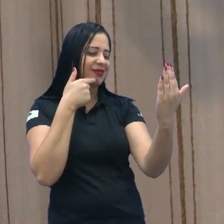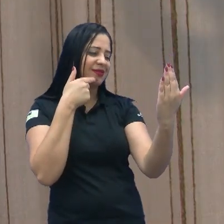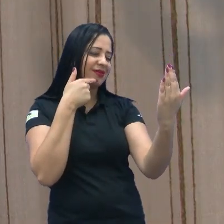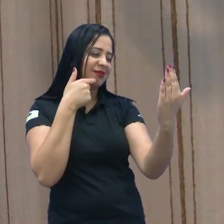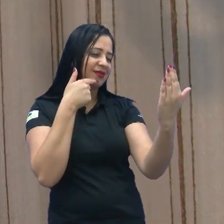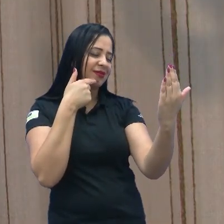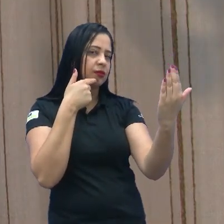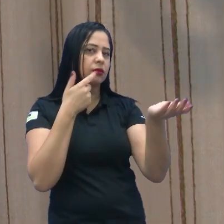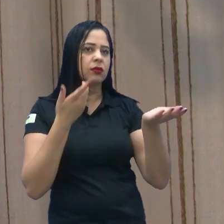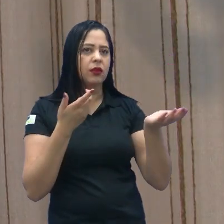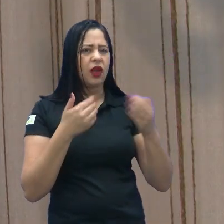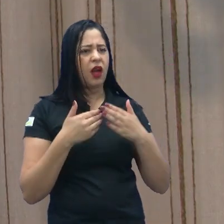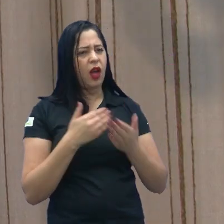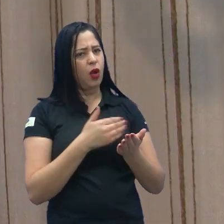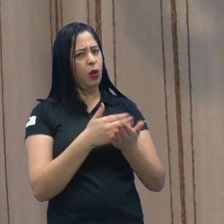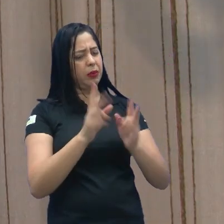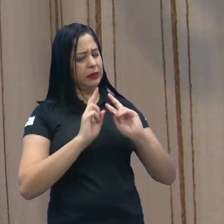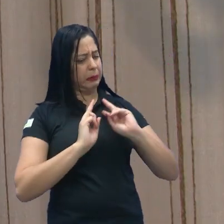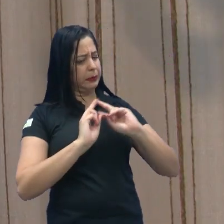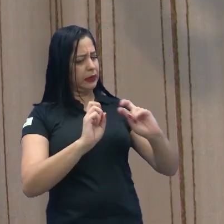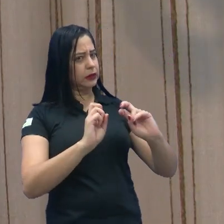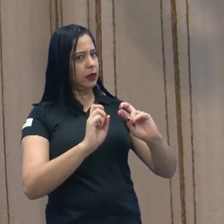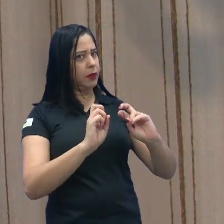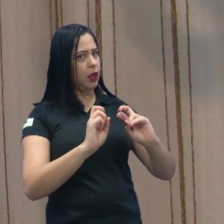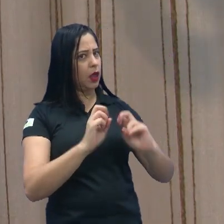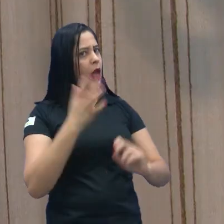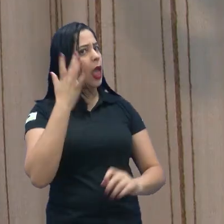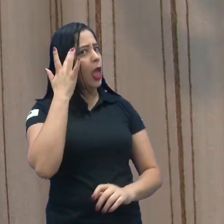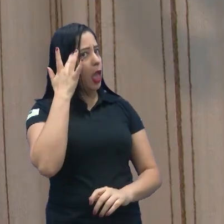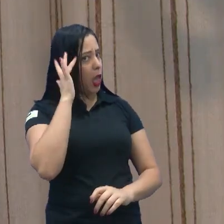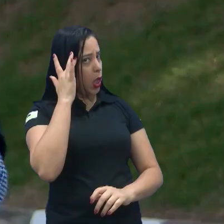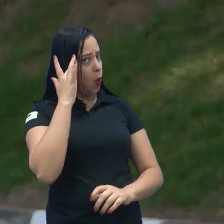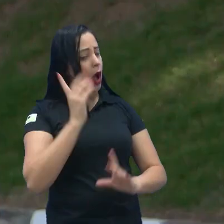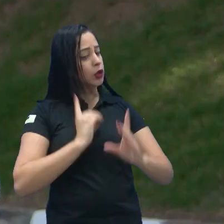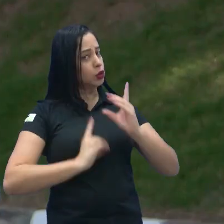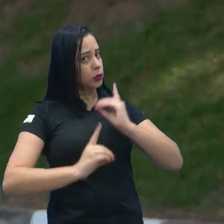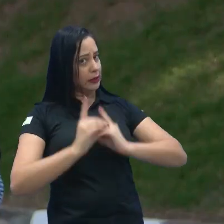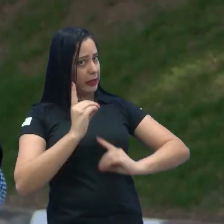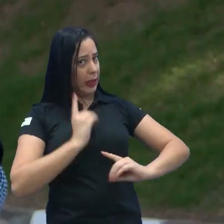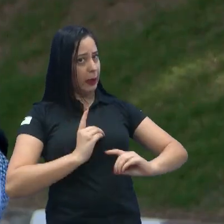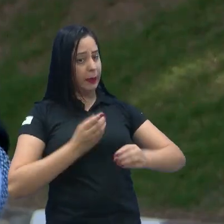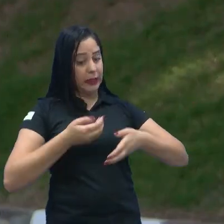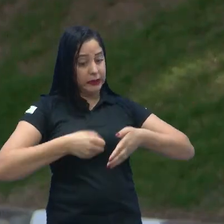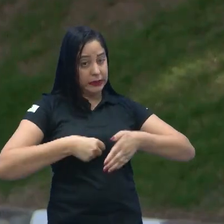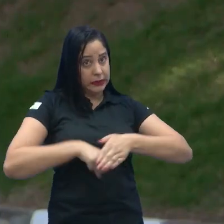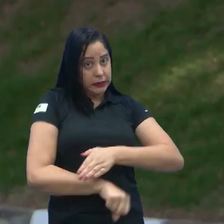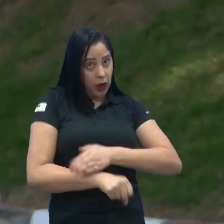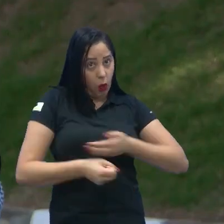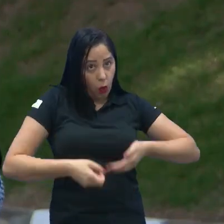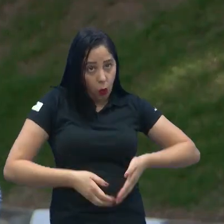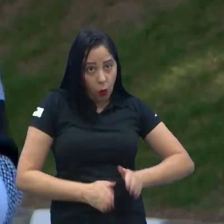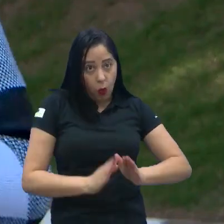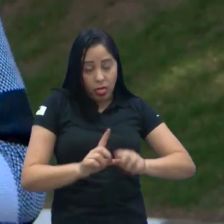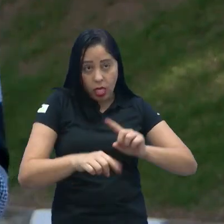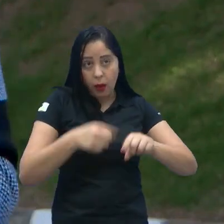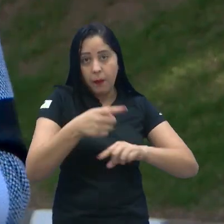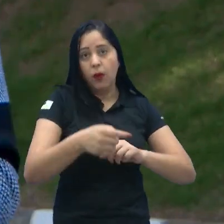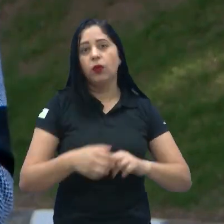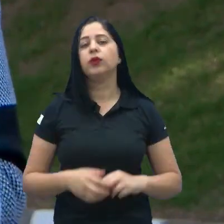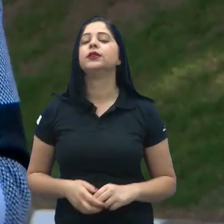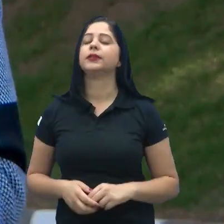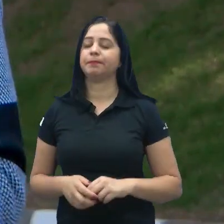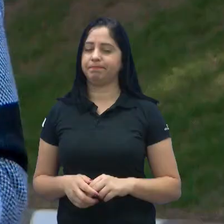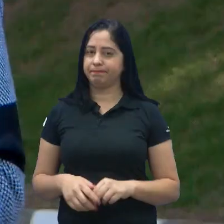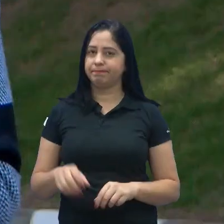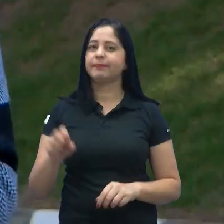Então eu comecei a perceber que eu poderia estar entrando numa depressão pós-parto. Casos como o da Nayara,